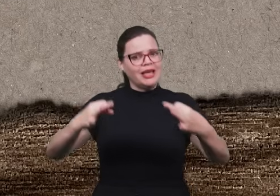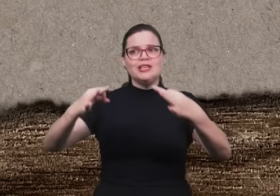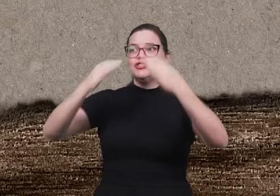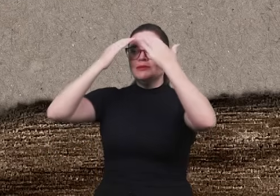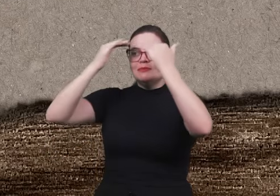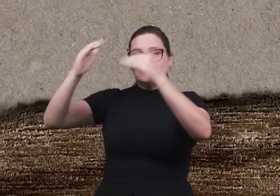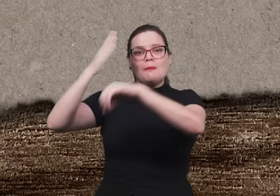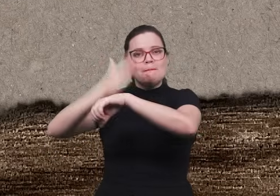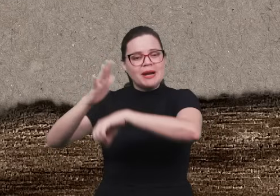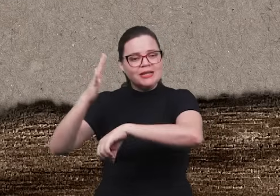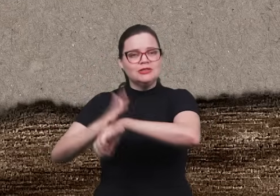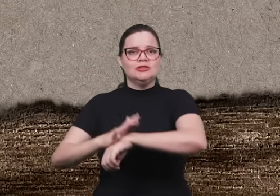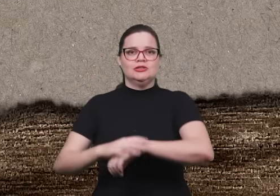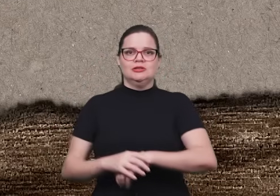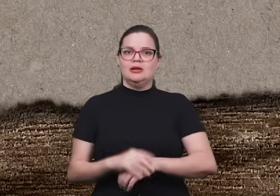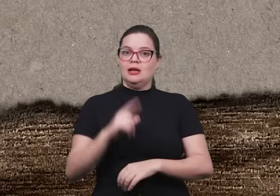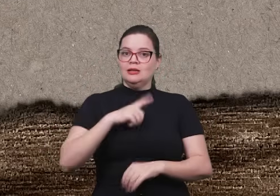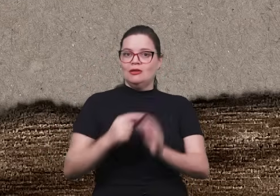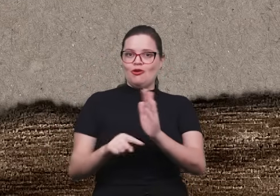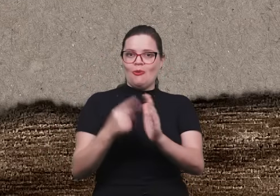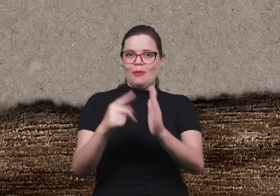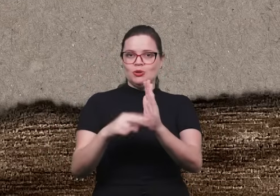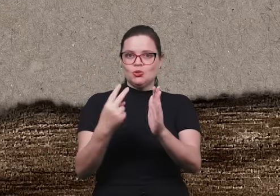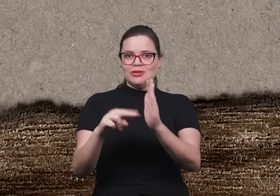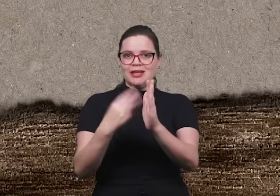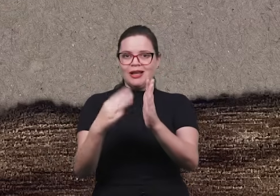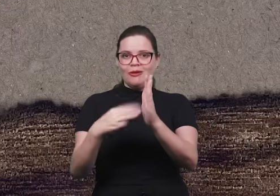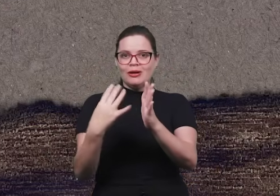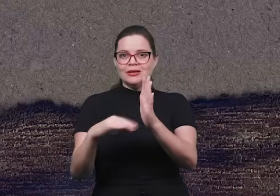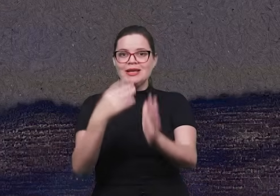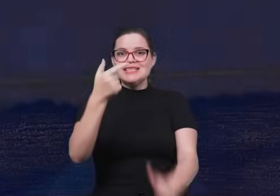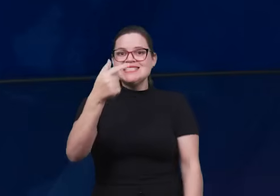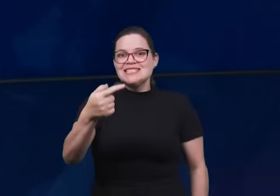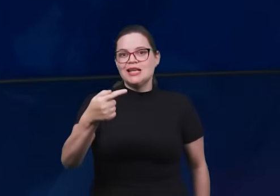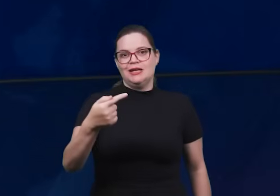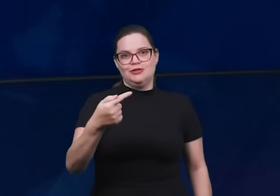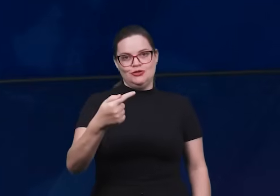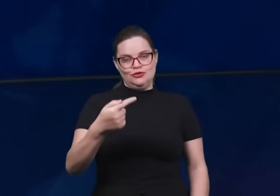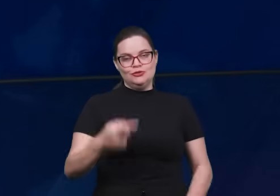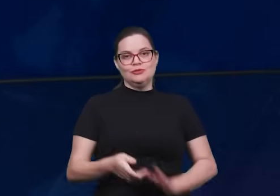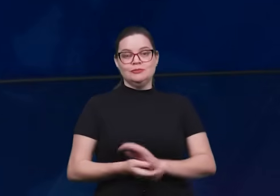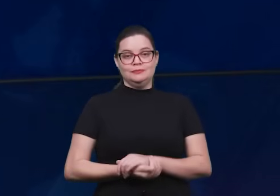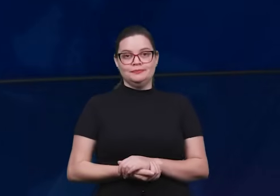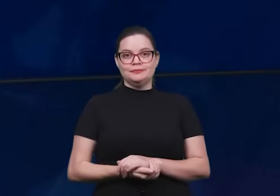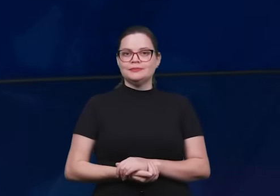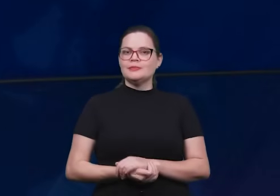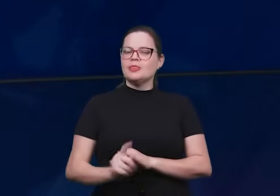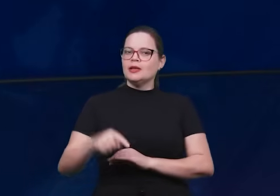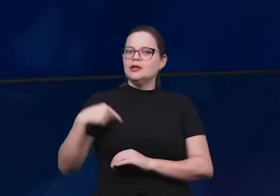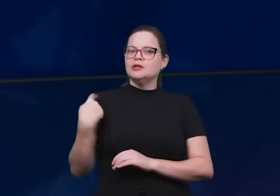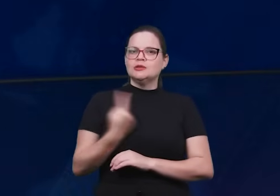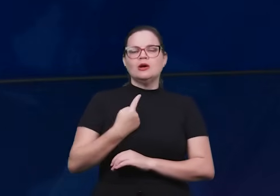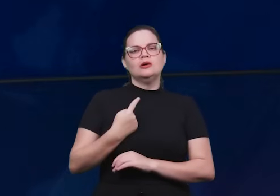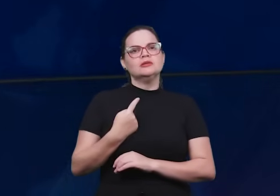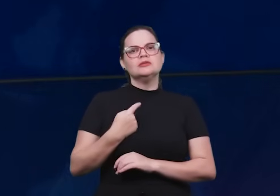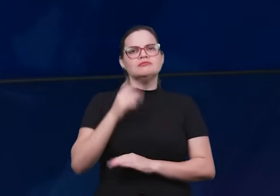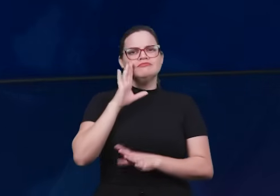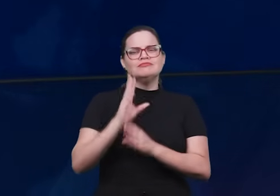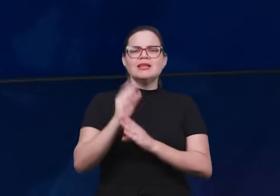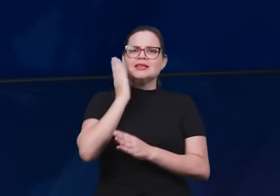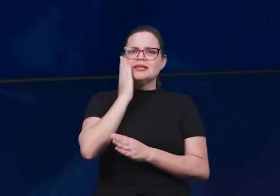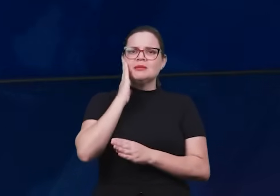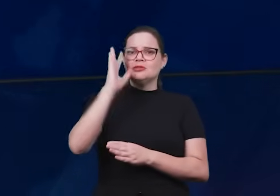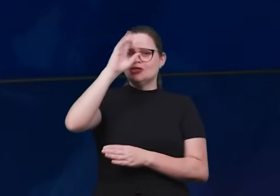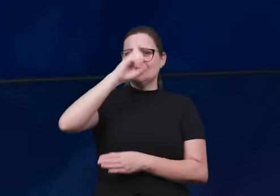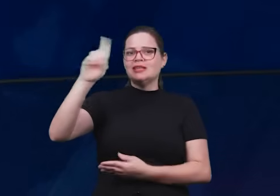ouve, ó Israel, 7 vezes. O grande desejo de Deus é que estejamos sempre dispostos, não só